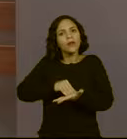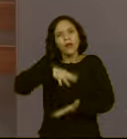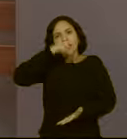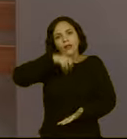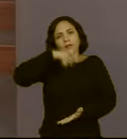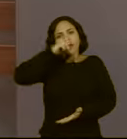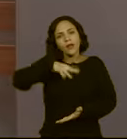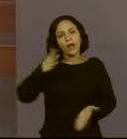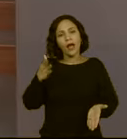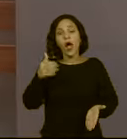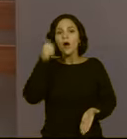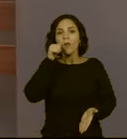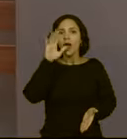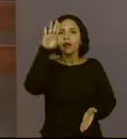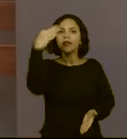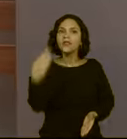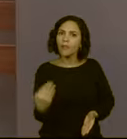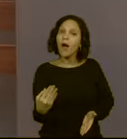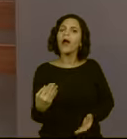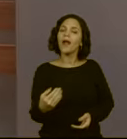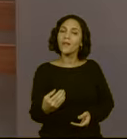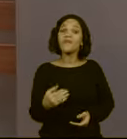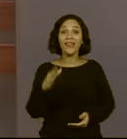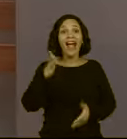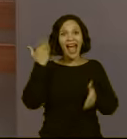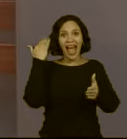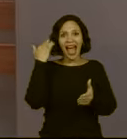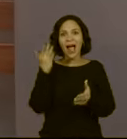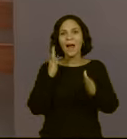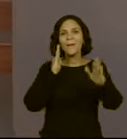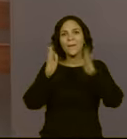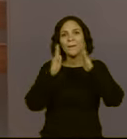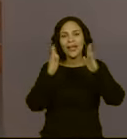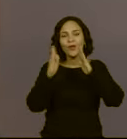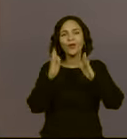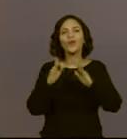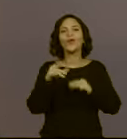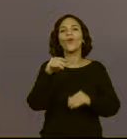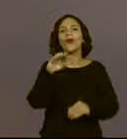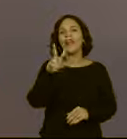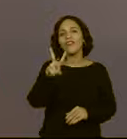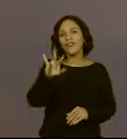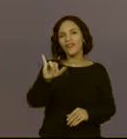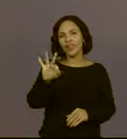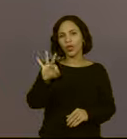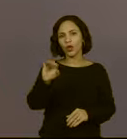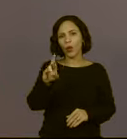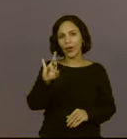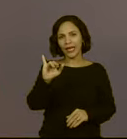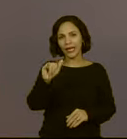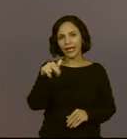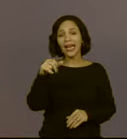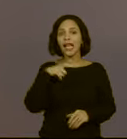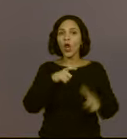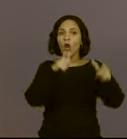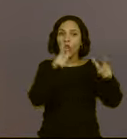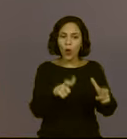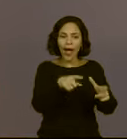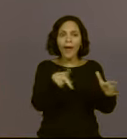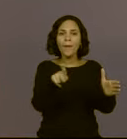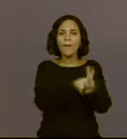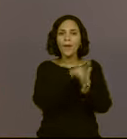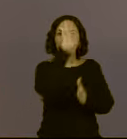tinham desmaios é inclusive na era vitoriana existe a sala de desmaios as